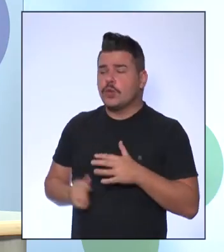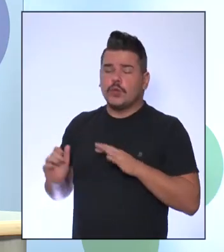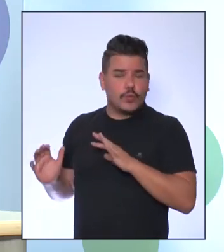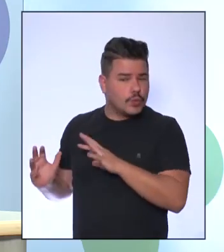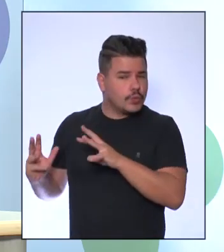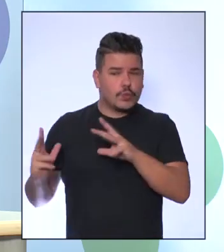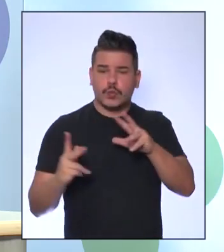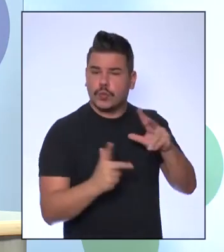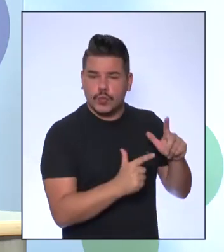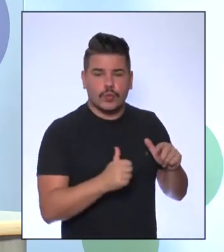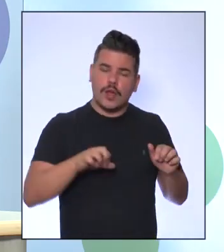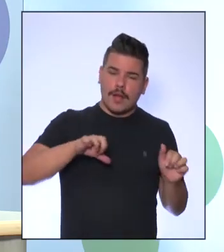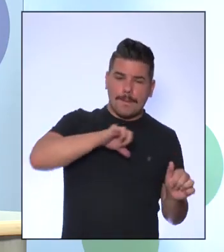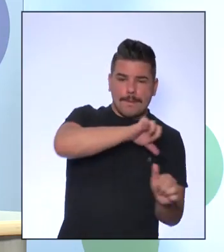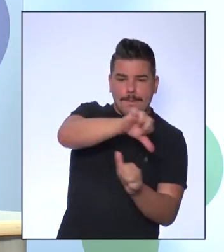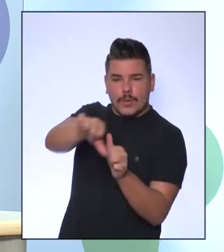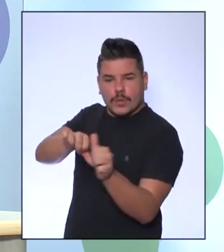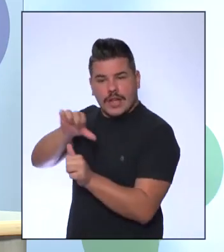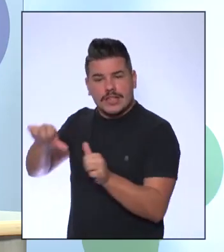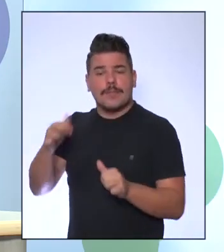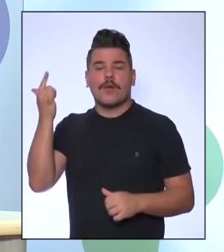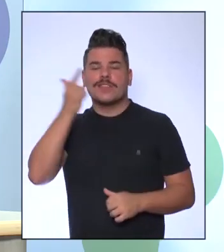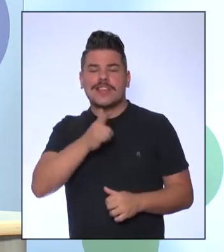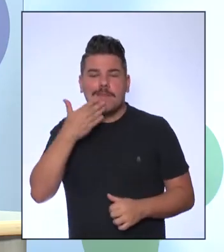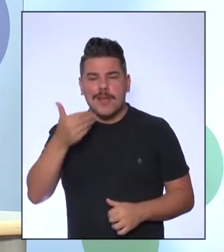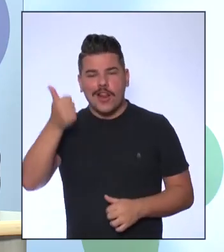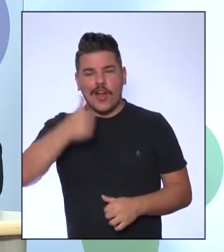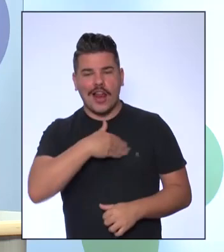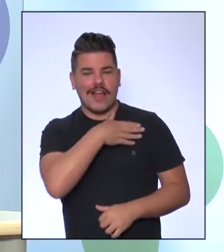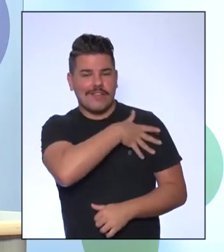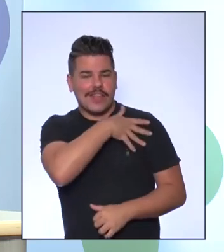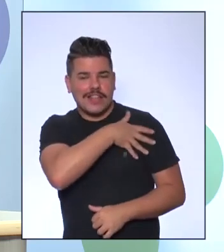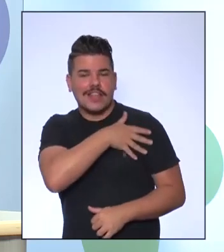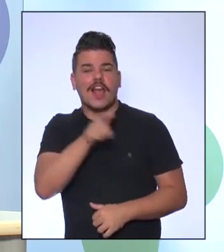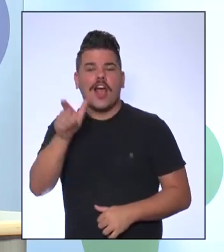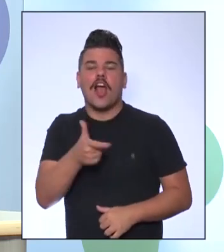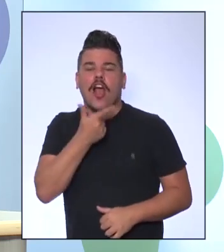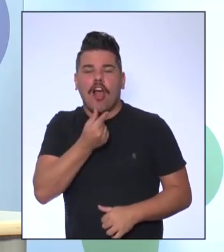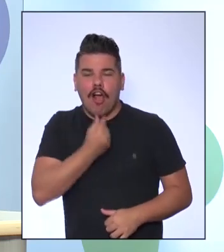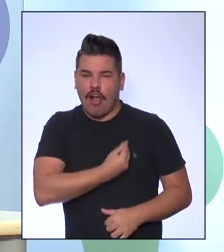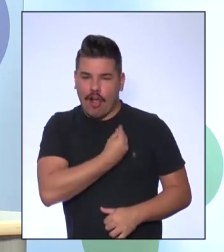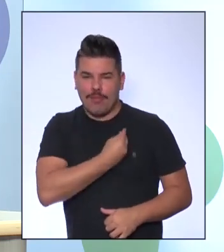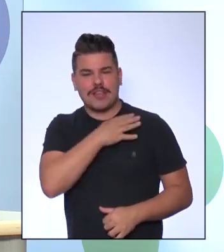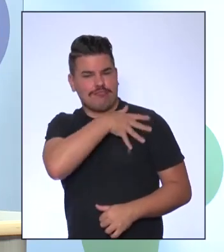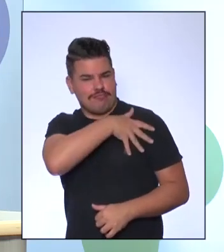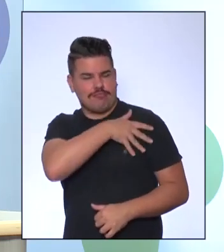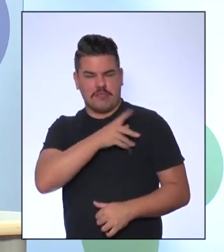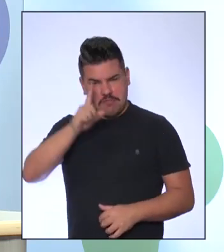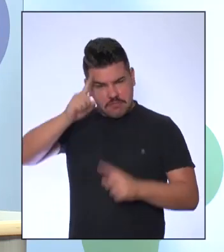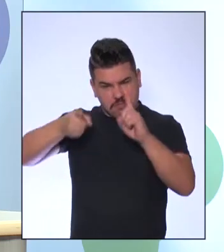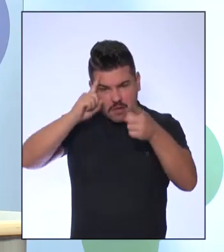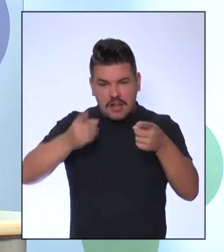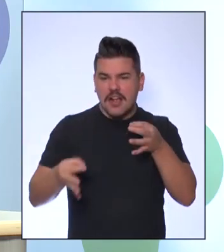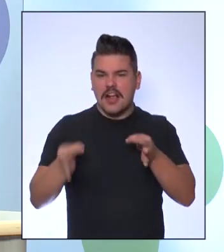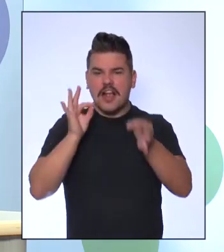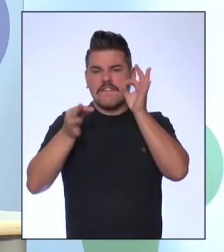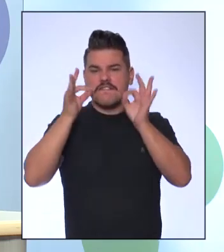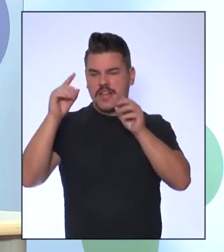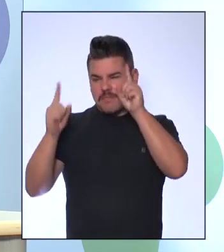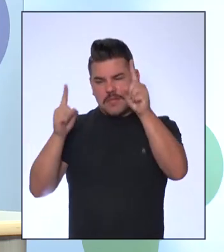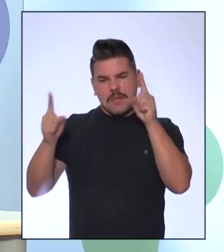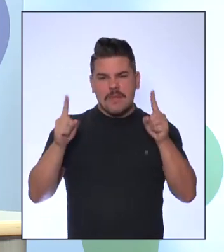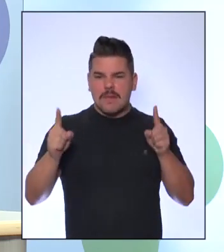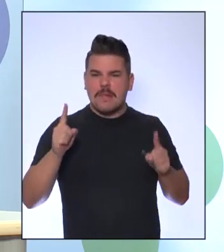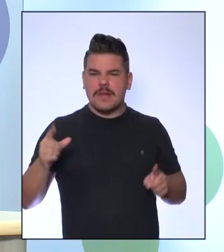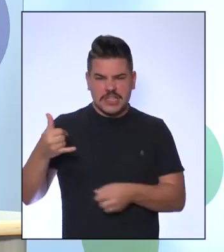né, a vida do grande barão de café, dos grandes homens que dominam o